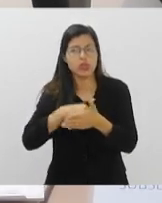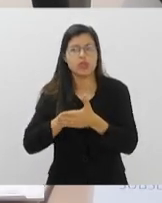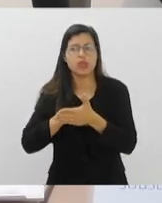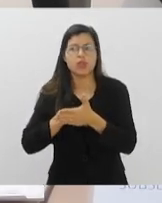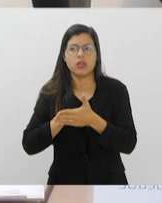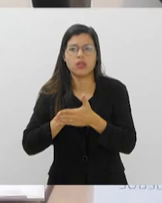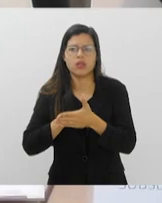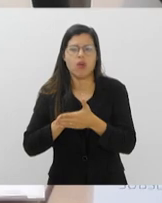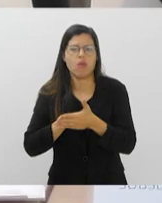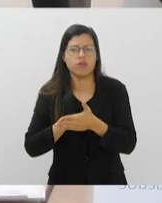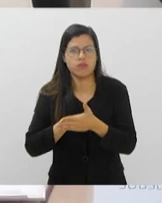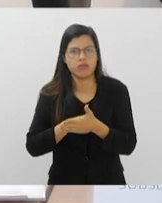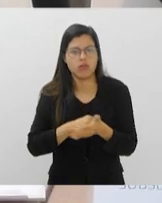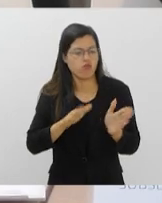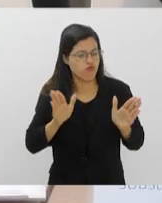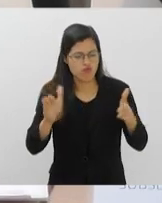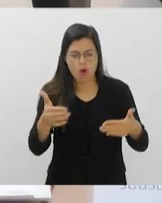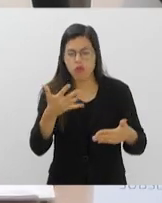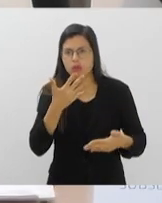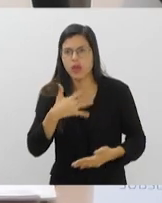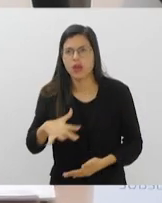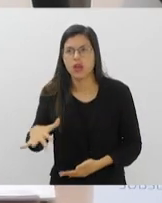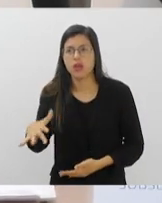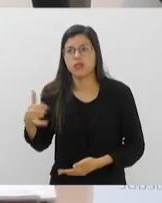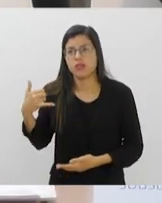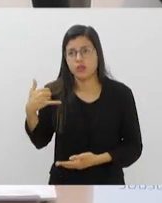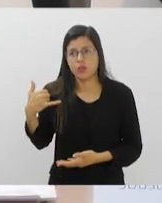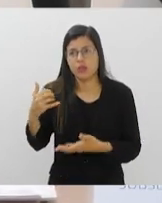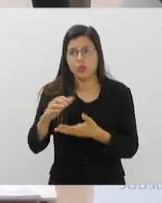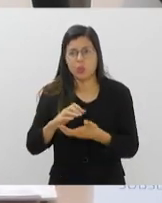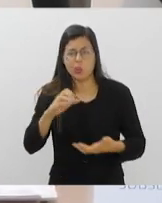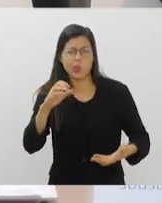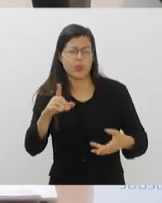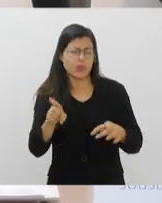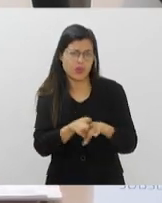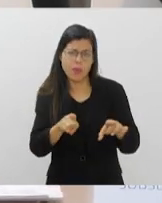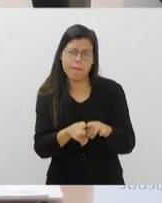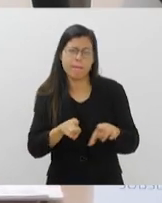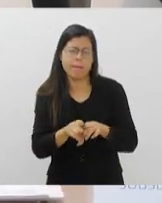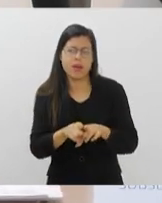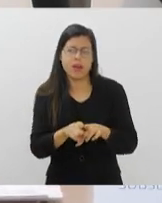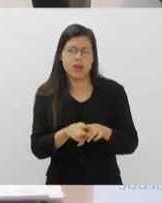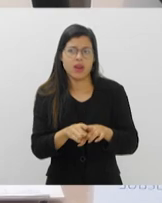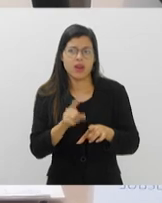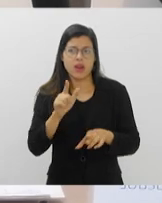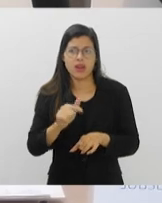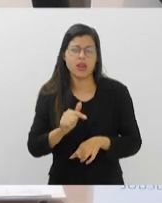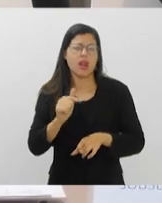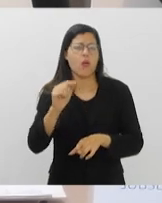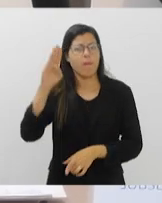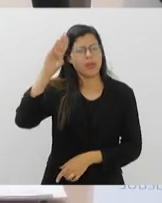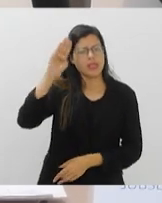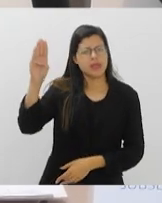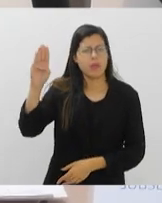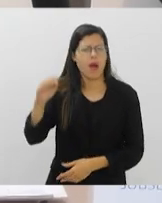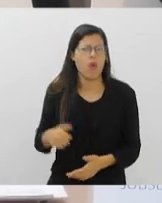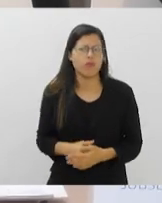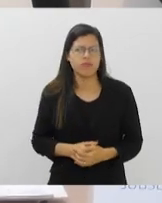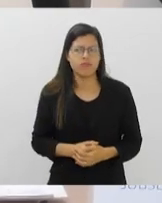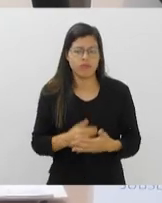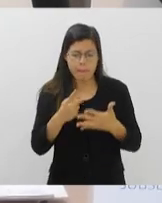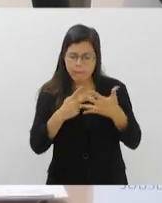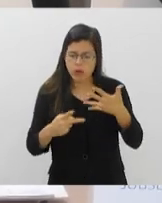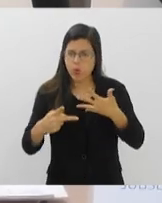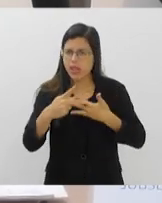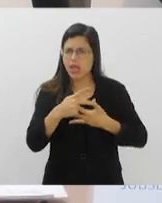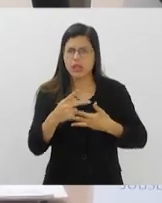prioridade absoluta da criança e o idoso também a prioridade absoluta é prioridade mas o